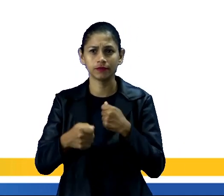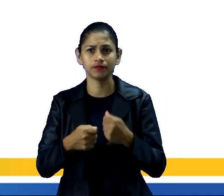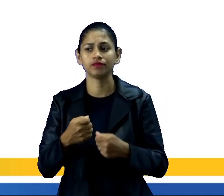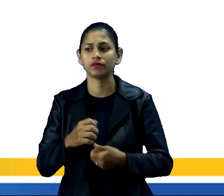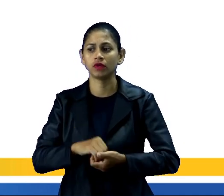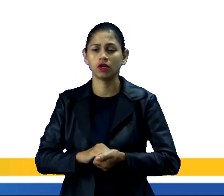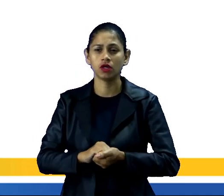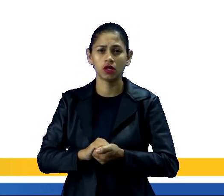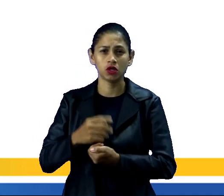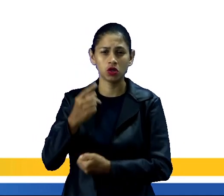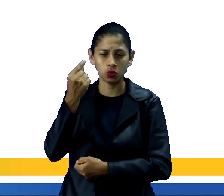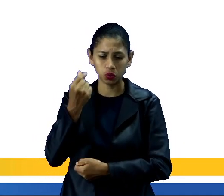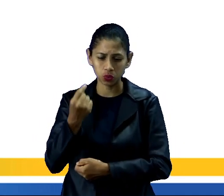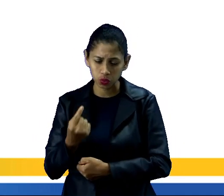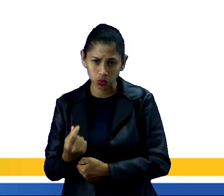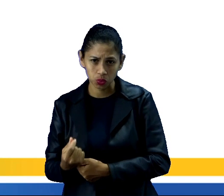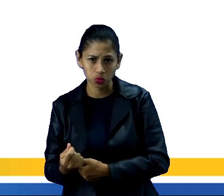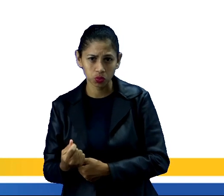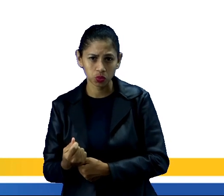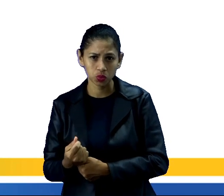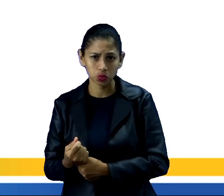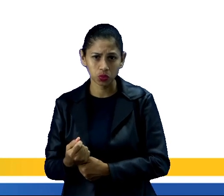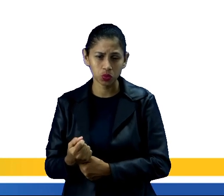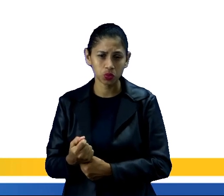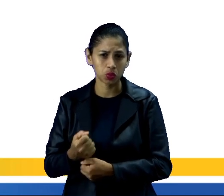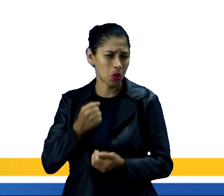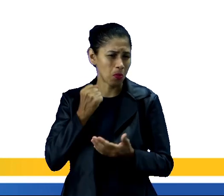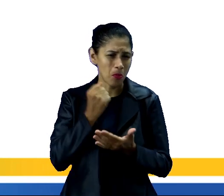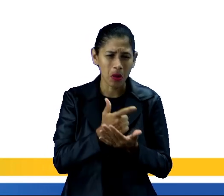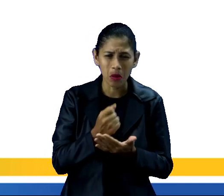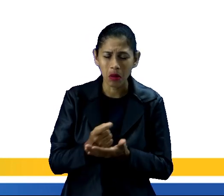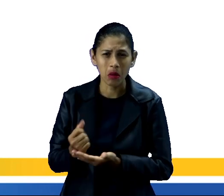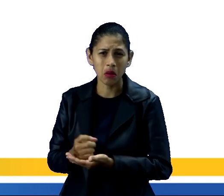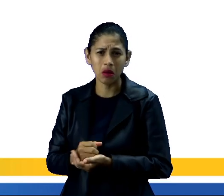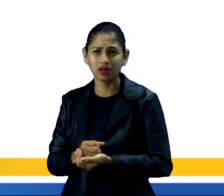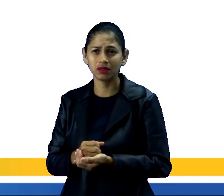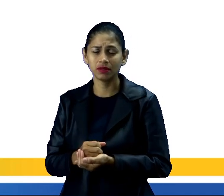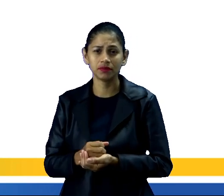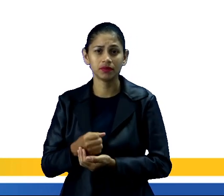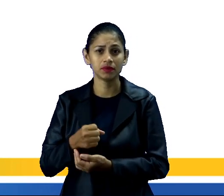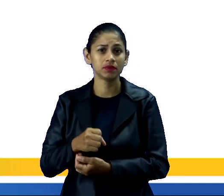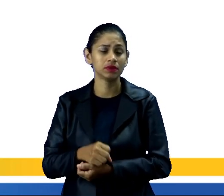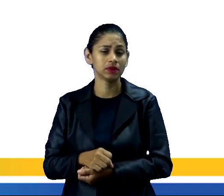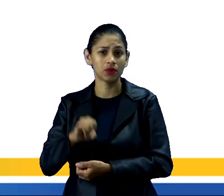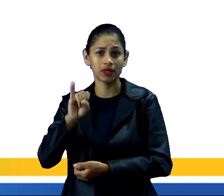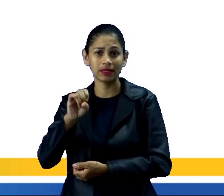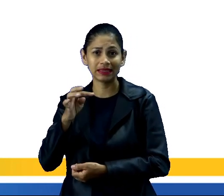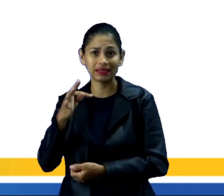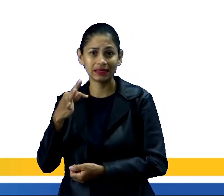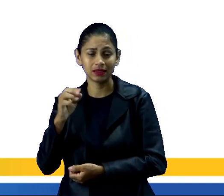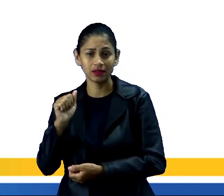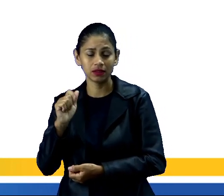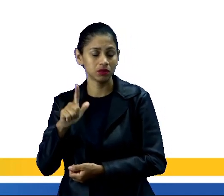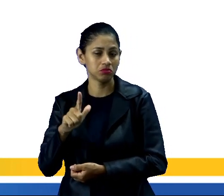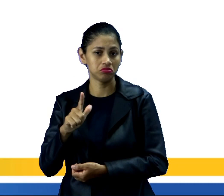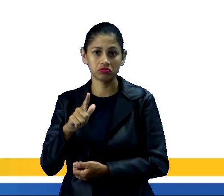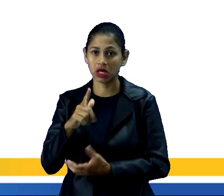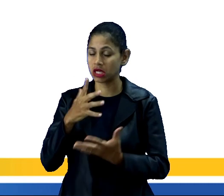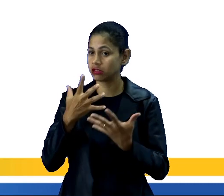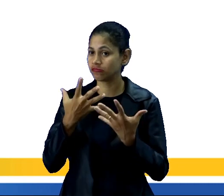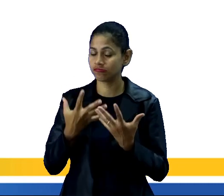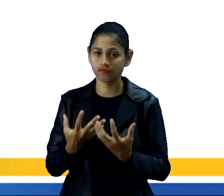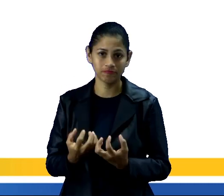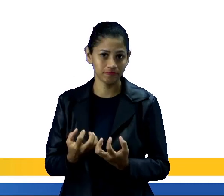dívida externa. E aí, lá na Primeira Guerra, a Itália não ganhou, né, os territórios prometidos